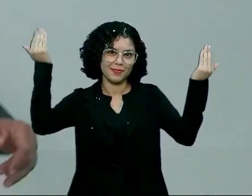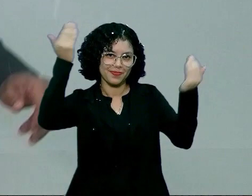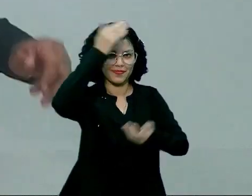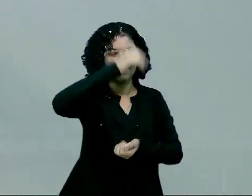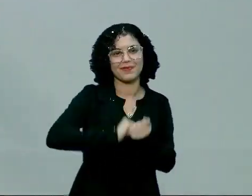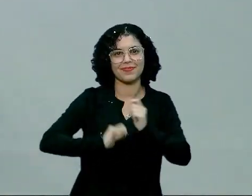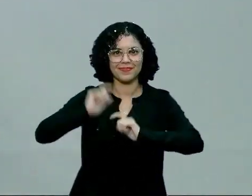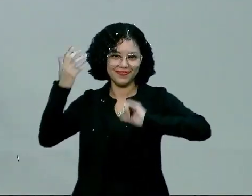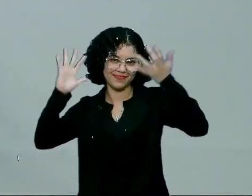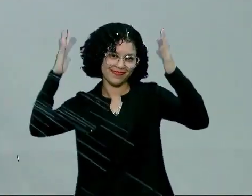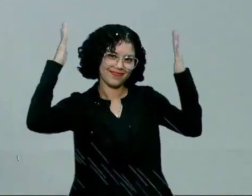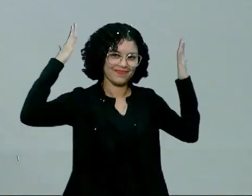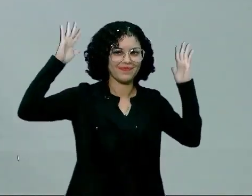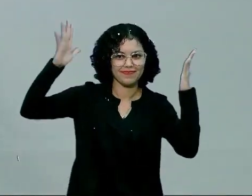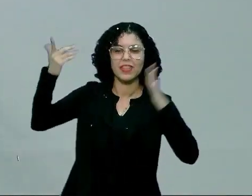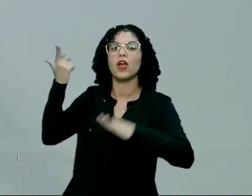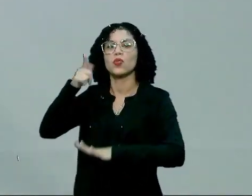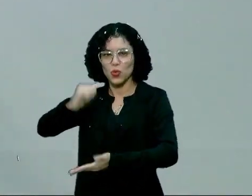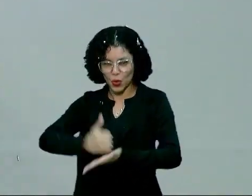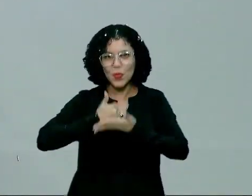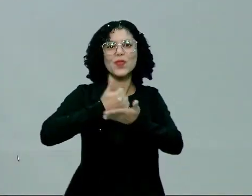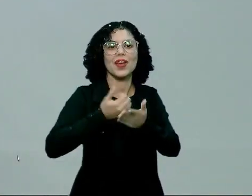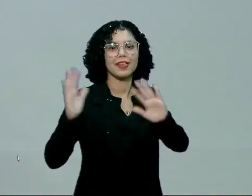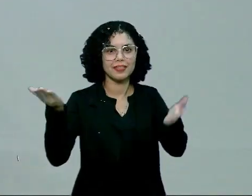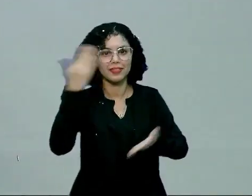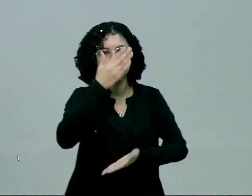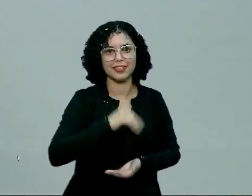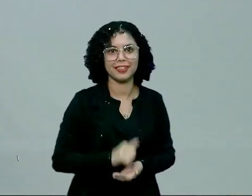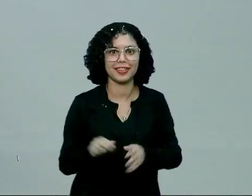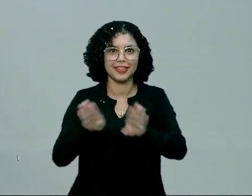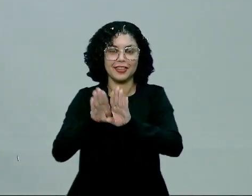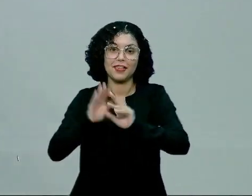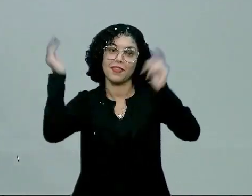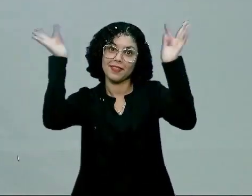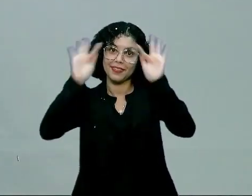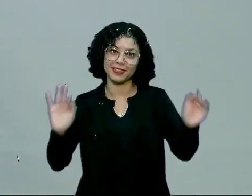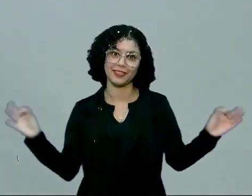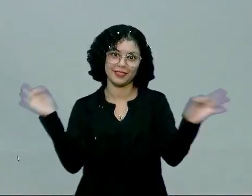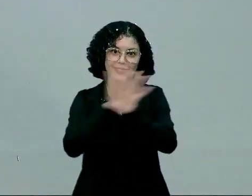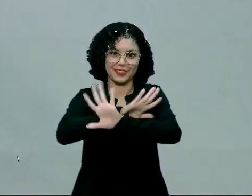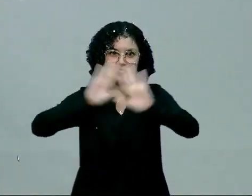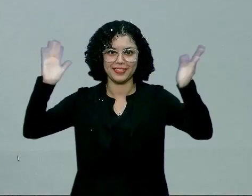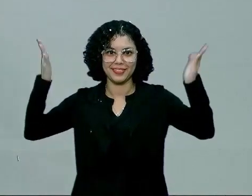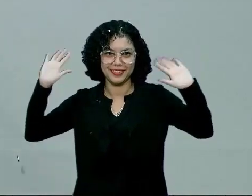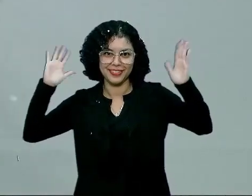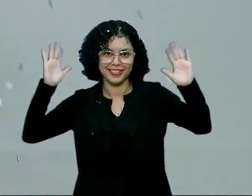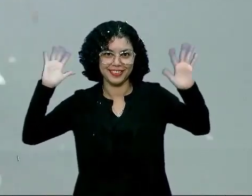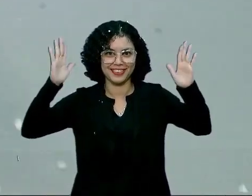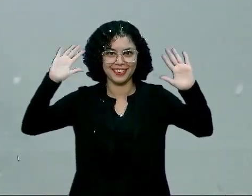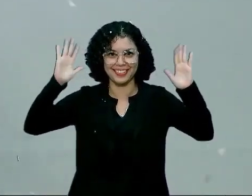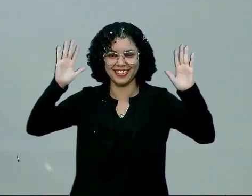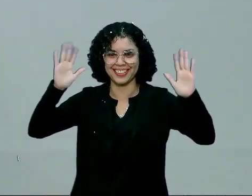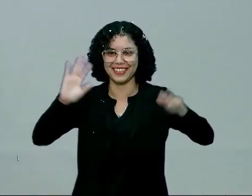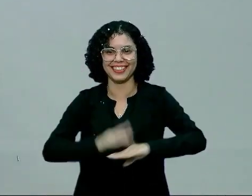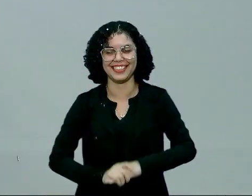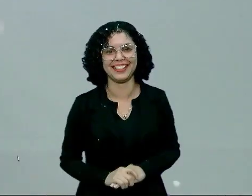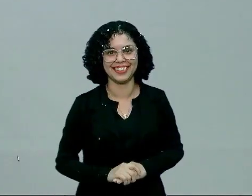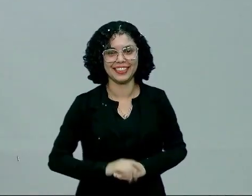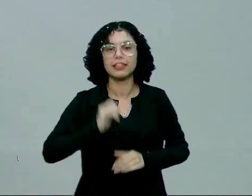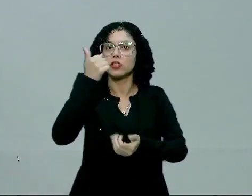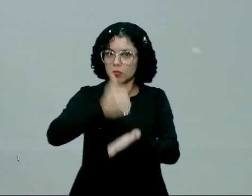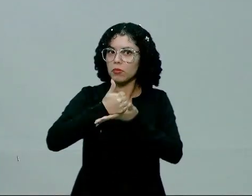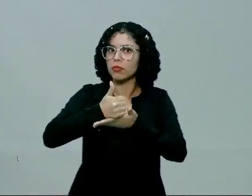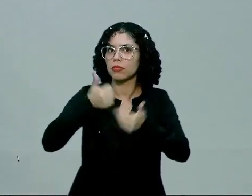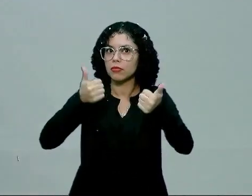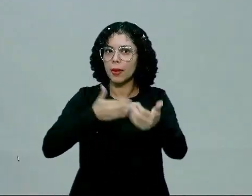n colorada que eu sei que você vai aprovar Então bora bora bora e felicidade acabou uh acabou Vai Ser